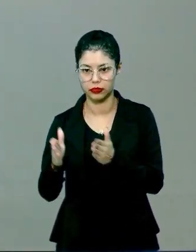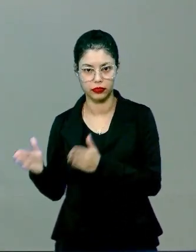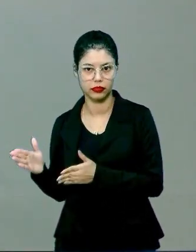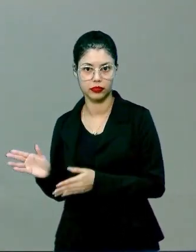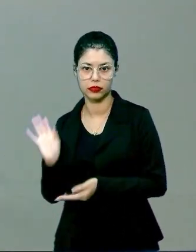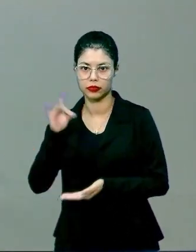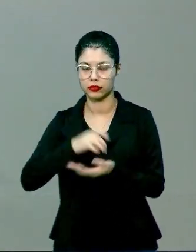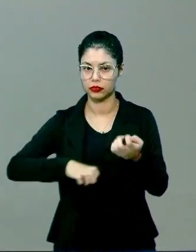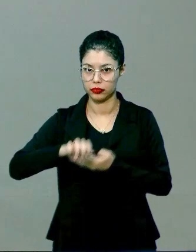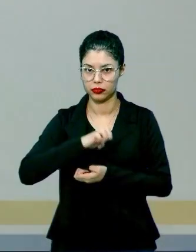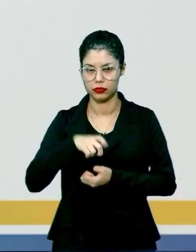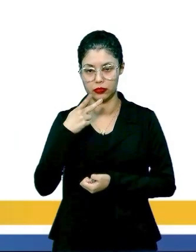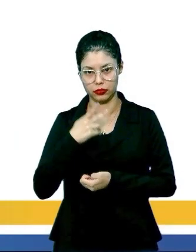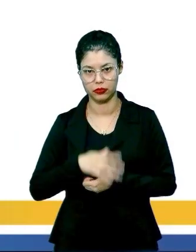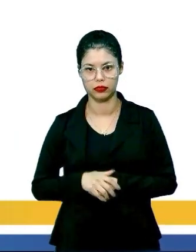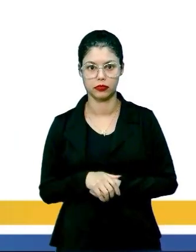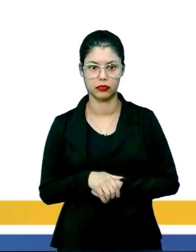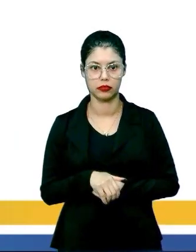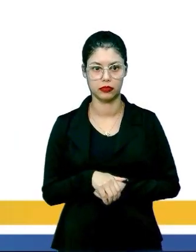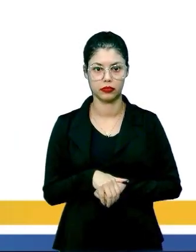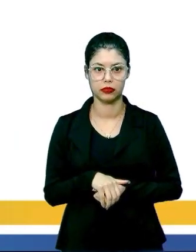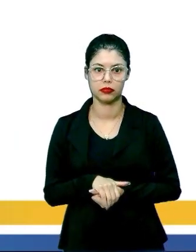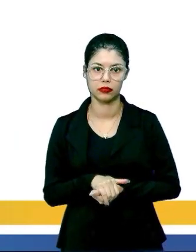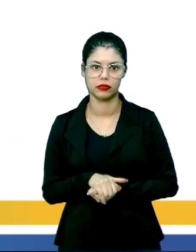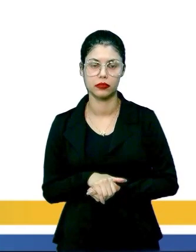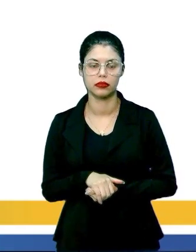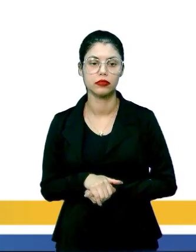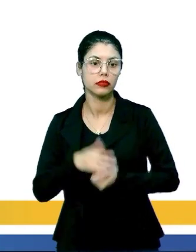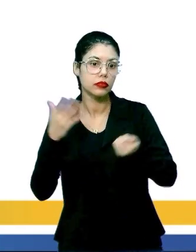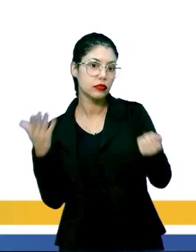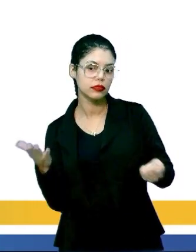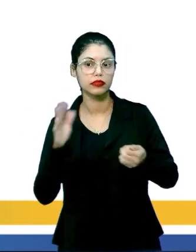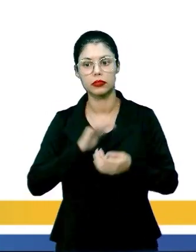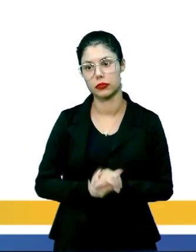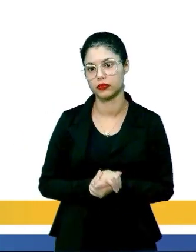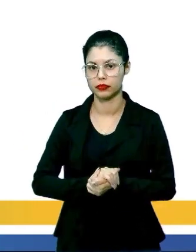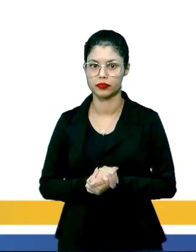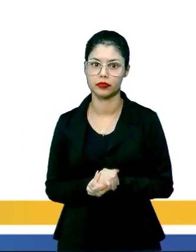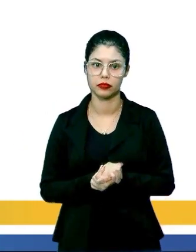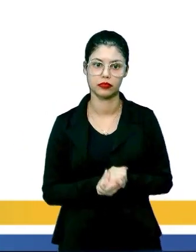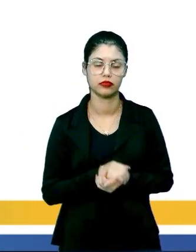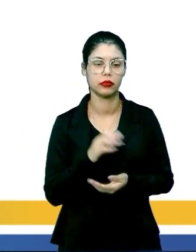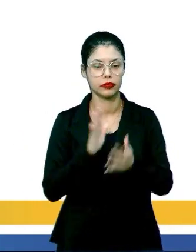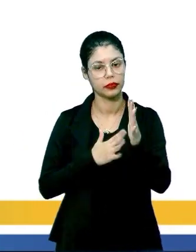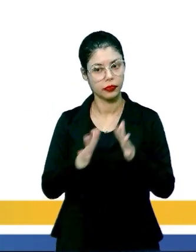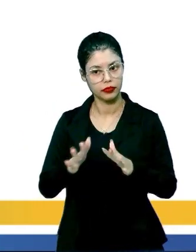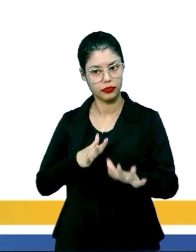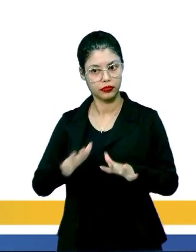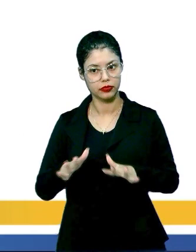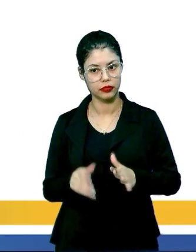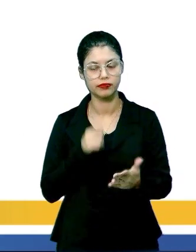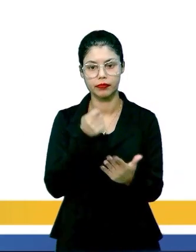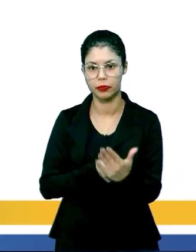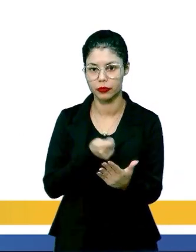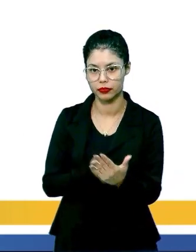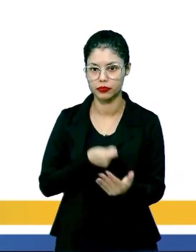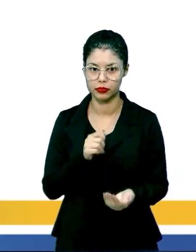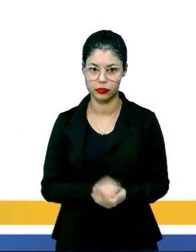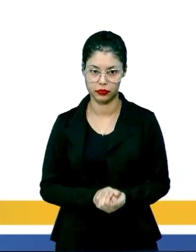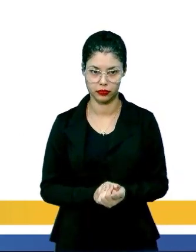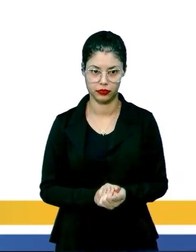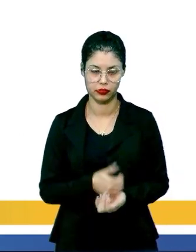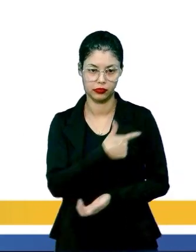história e essa revolta que nós estamos falando. Então, a revolta da vacina foi esse movimento de resistência